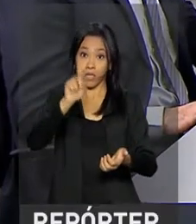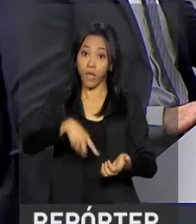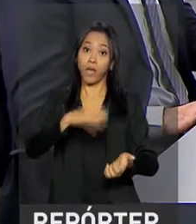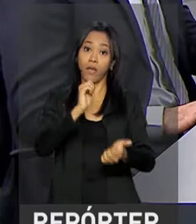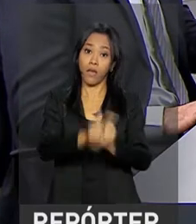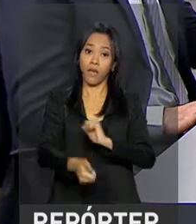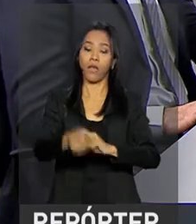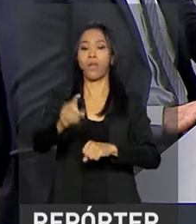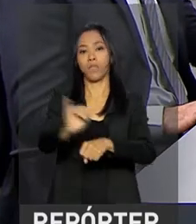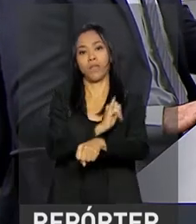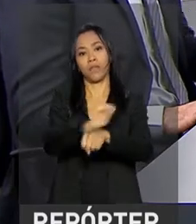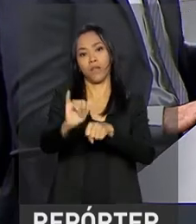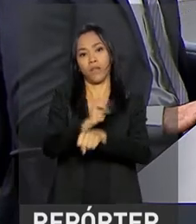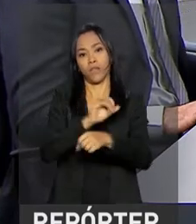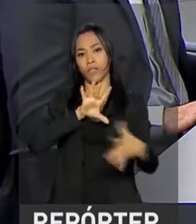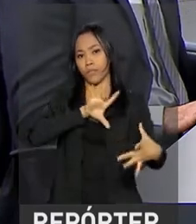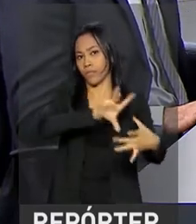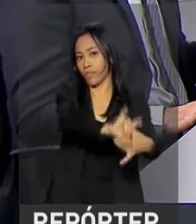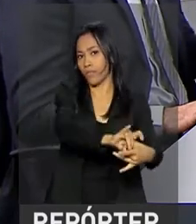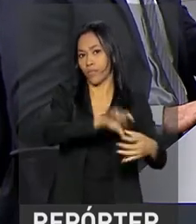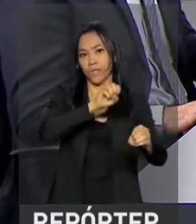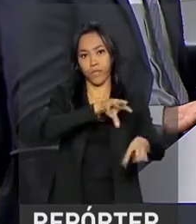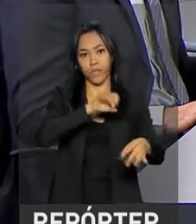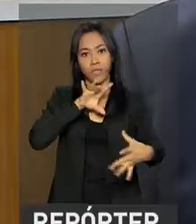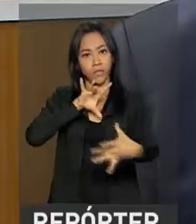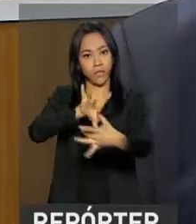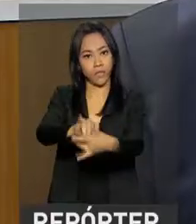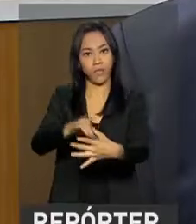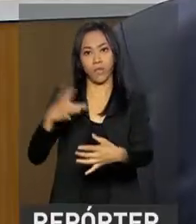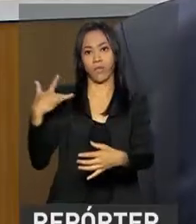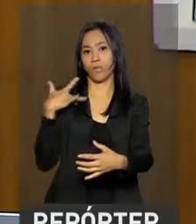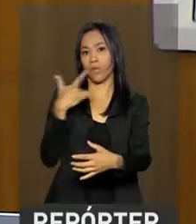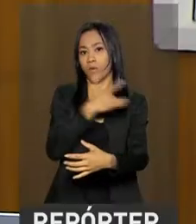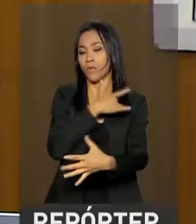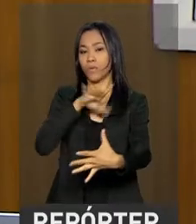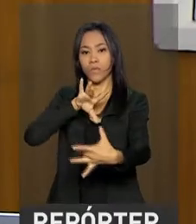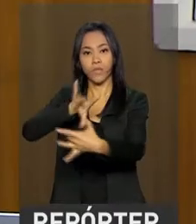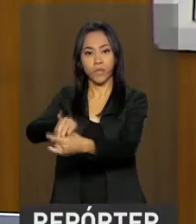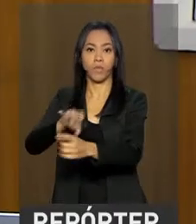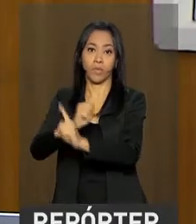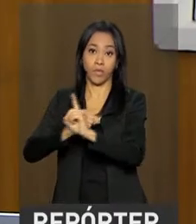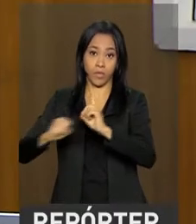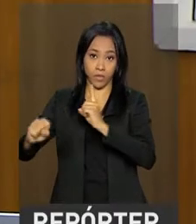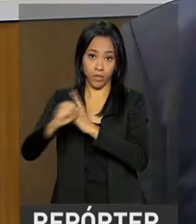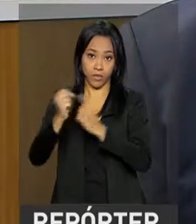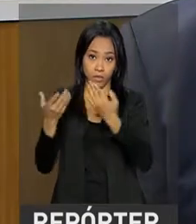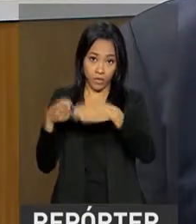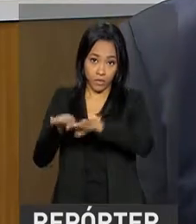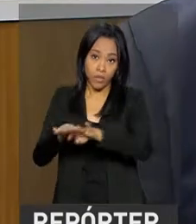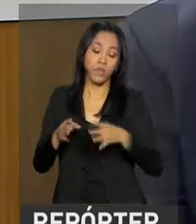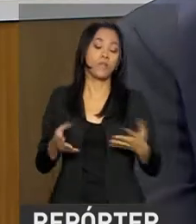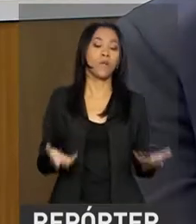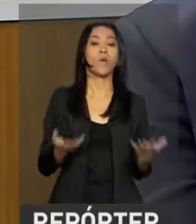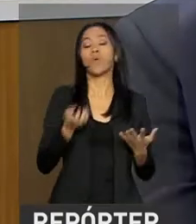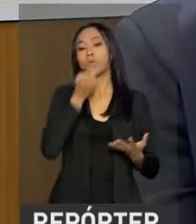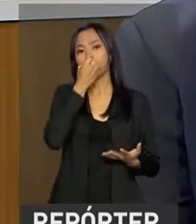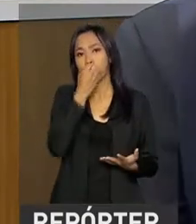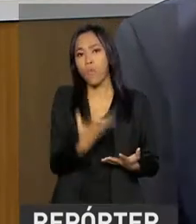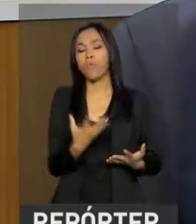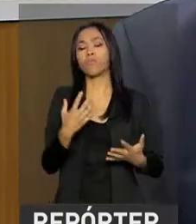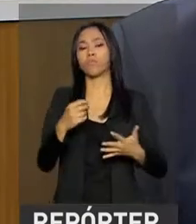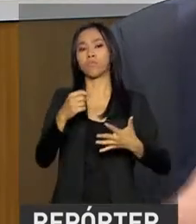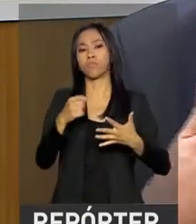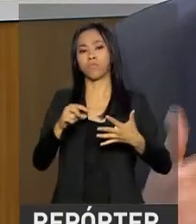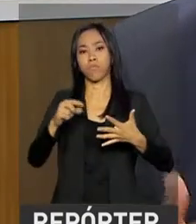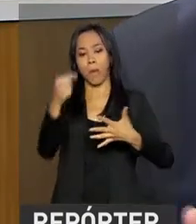ferramenta para educação ferramenta por um pra saúde ferramenta para inclusão social todos os bons valores do esporte inspira